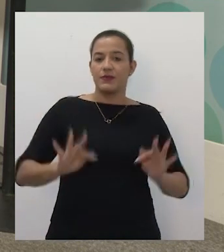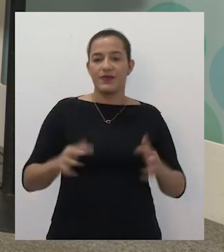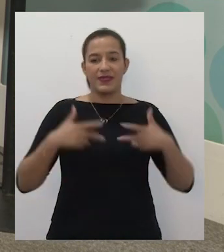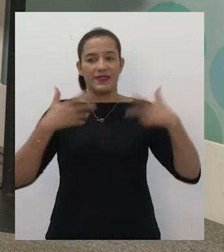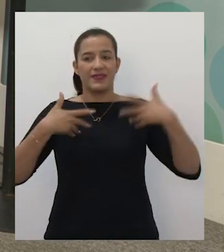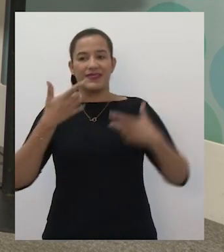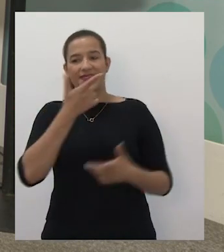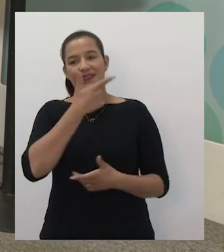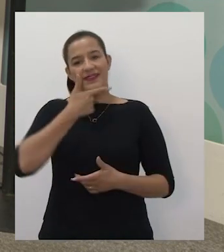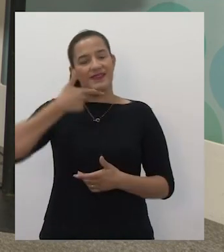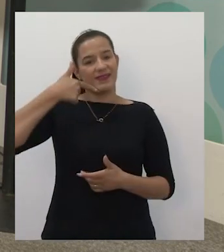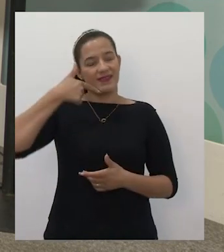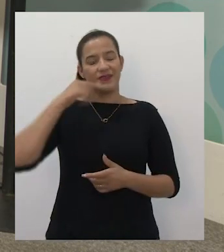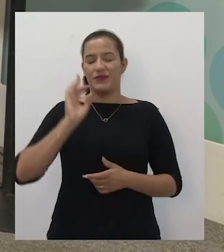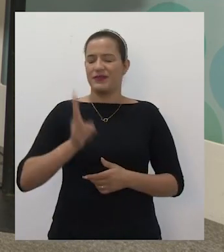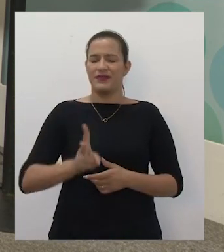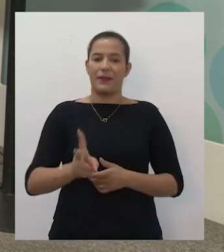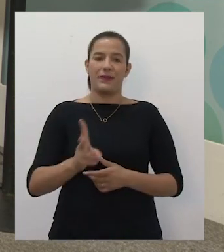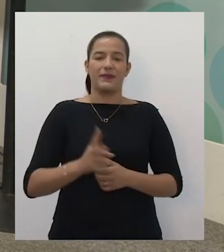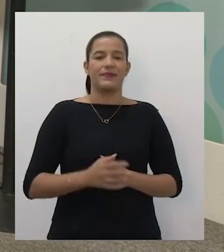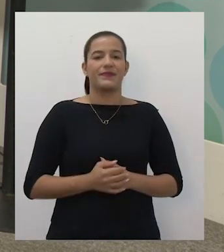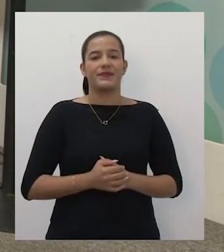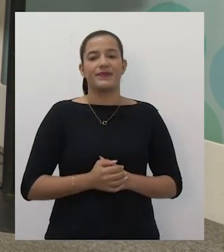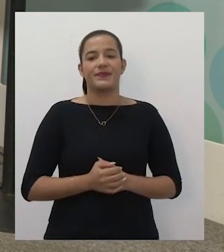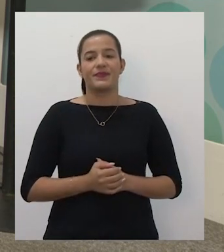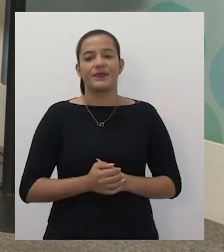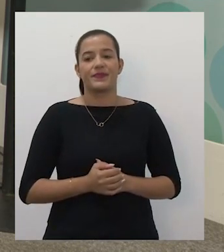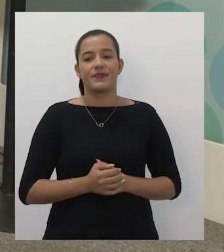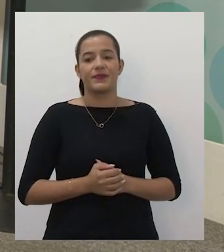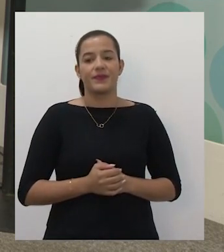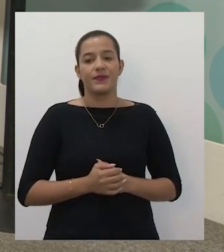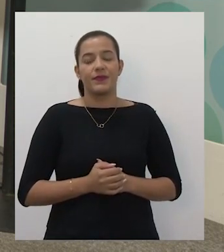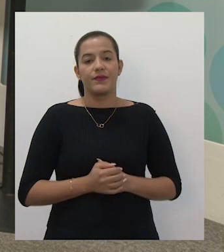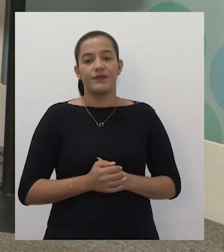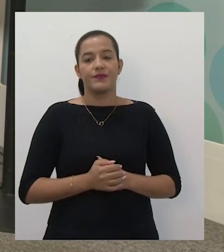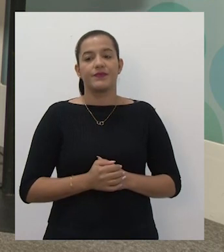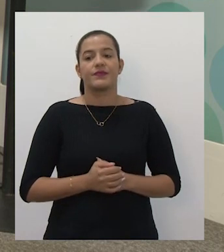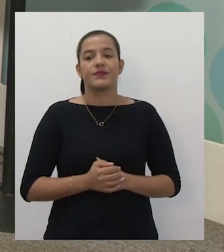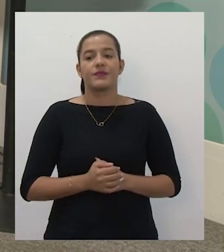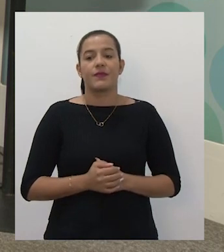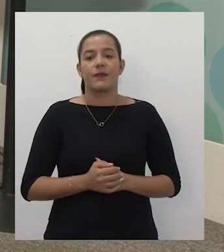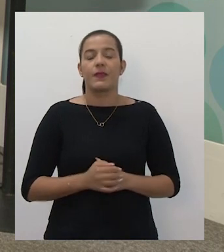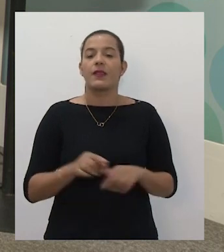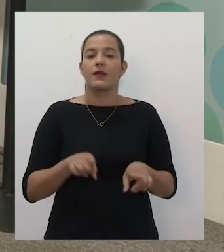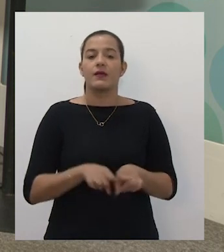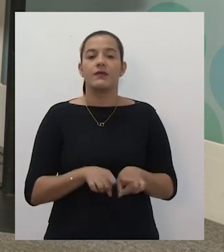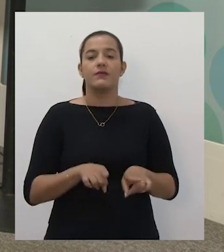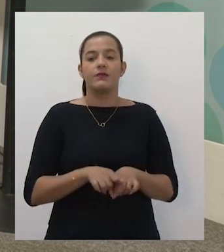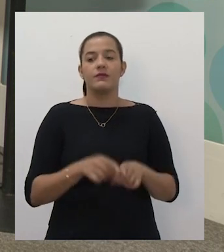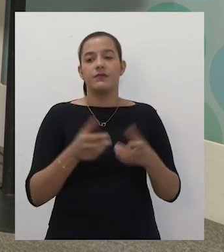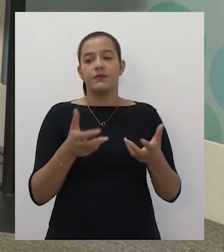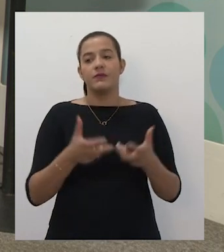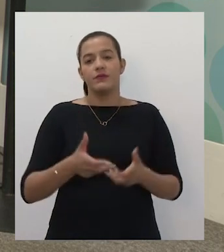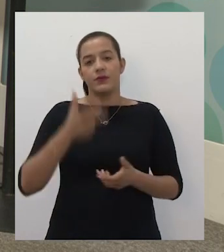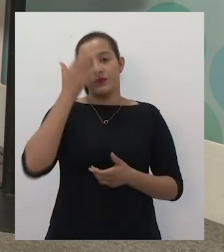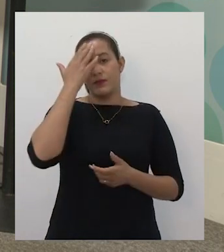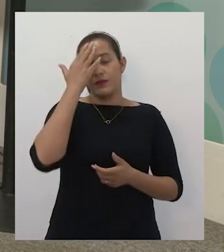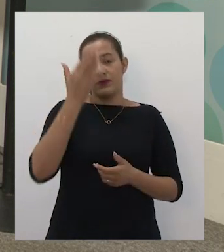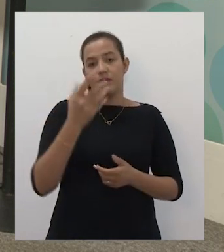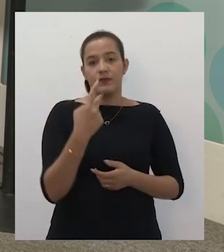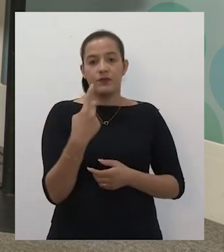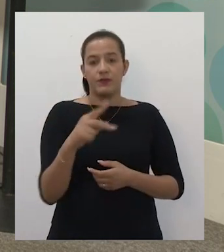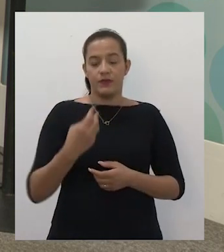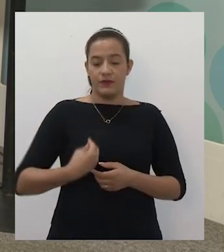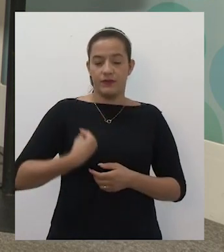grande sorriso. Então, a partir do seu relato, né, eu gostaria também de agradecer, né, por compartilhar conosco a sua vivência, né,